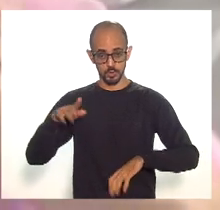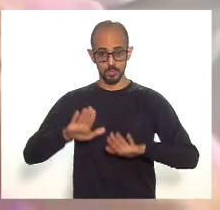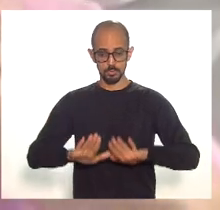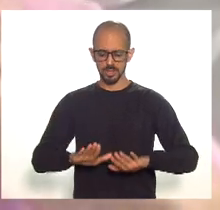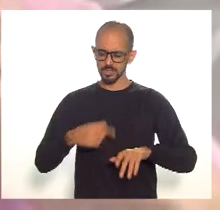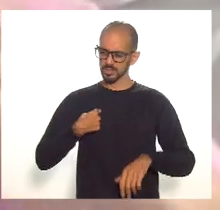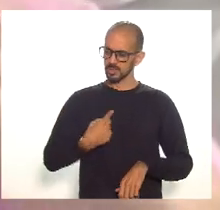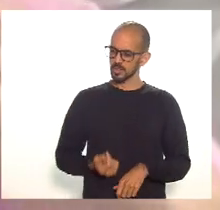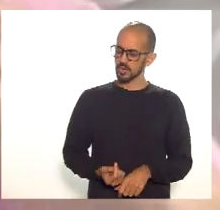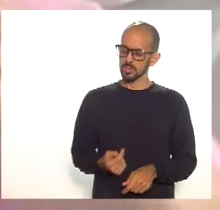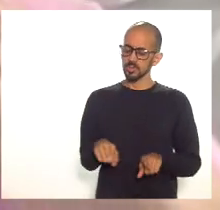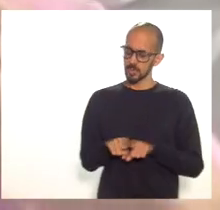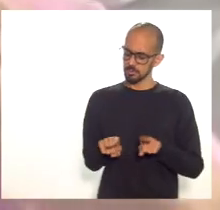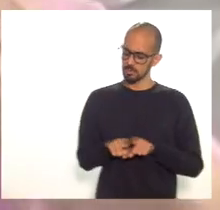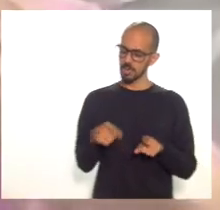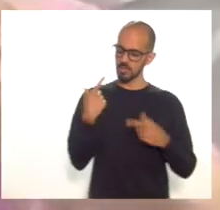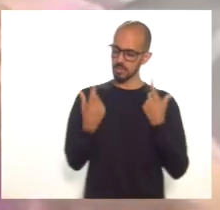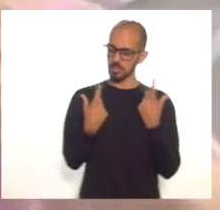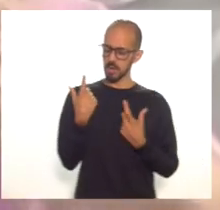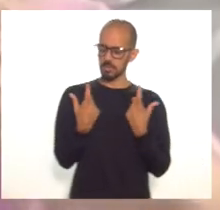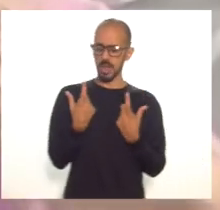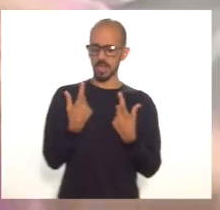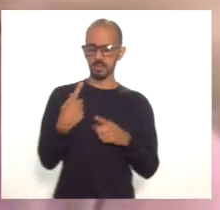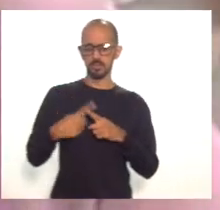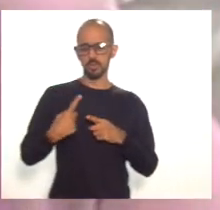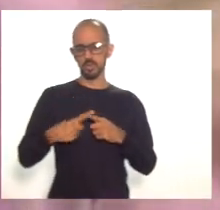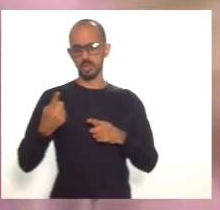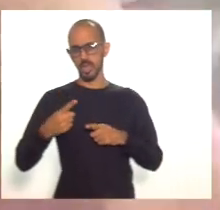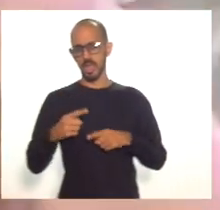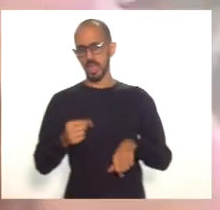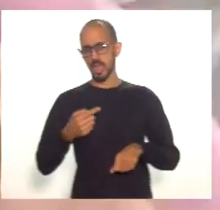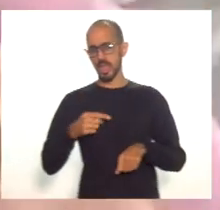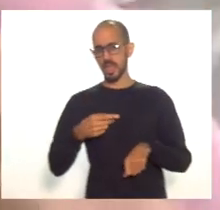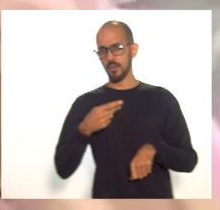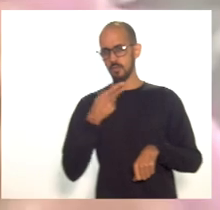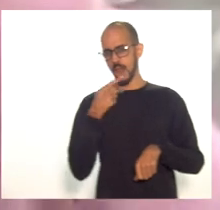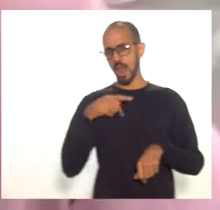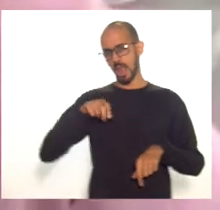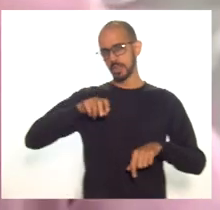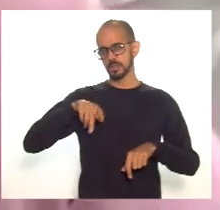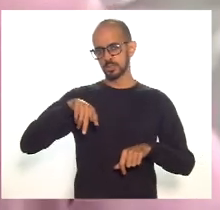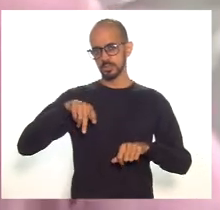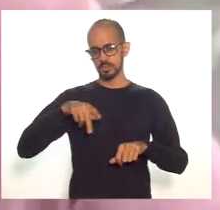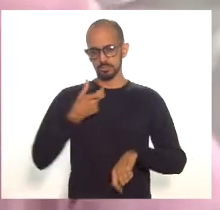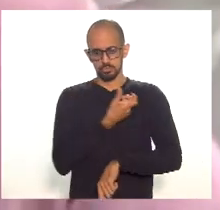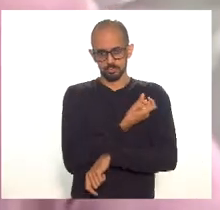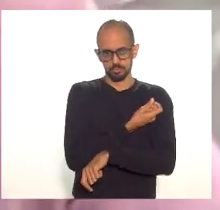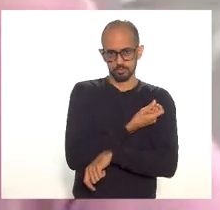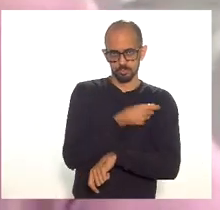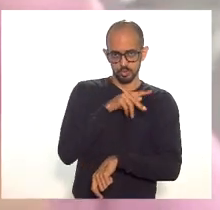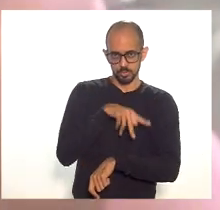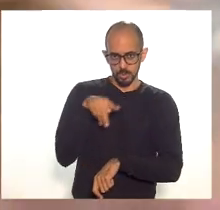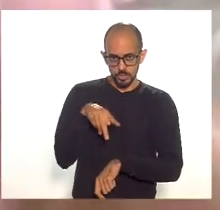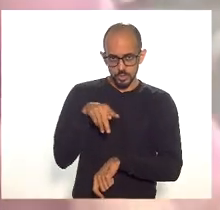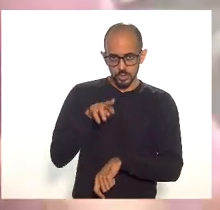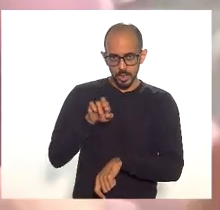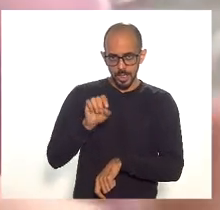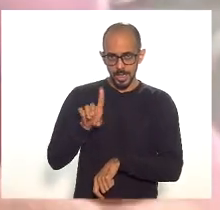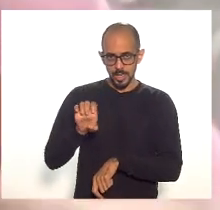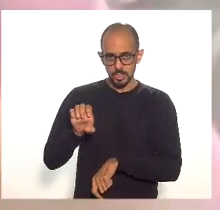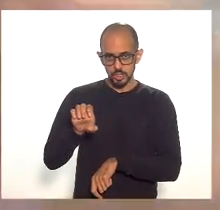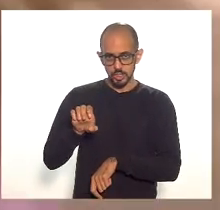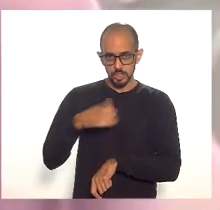achei extremamente preocupante determinar a imunização dos professores da rede pública e dizer